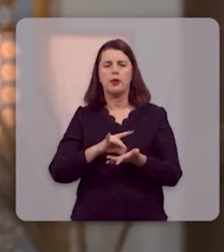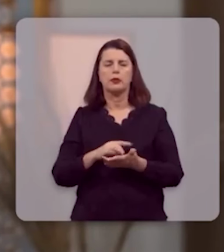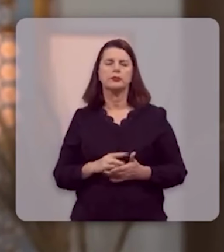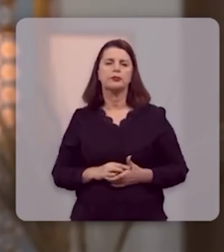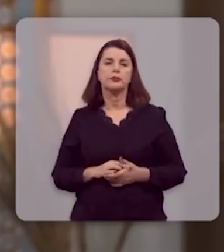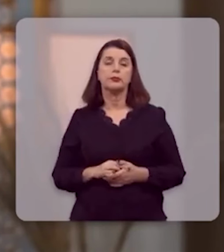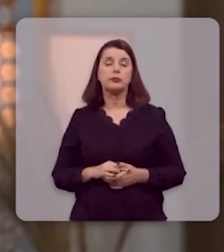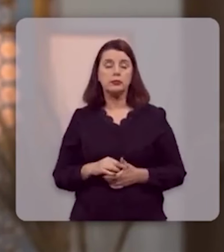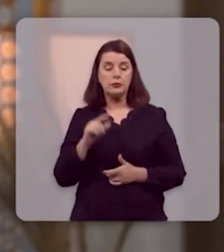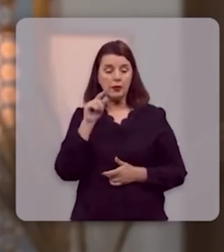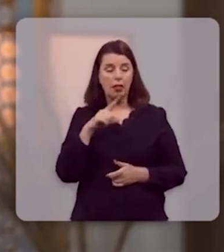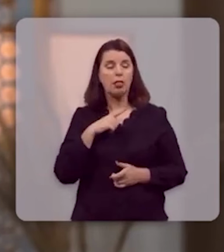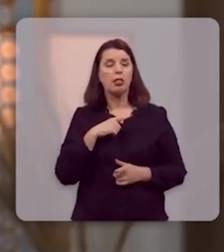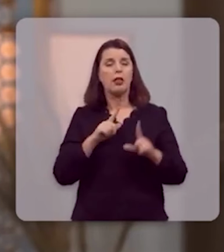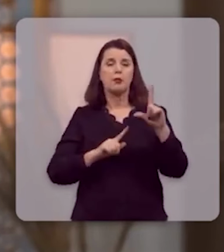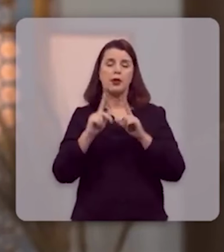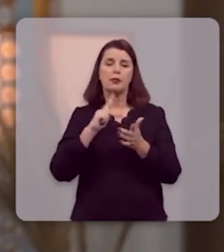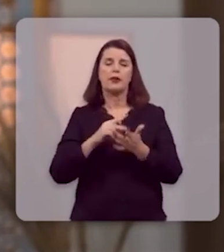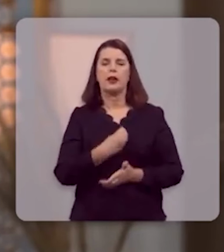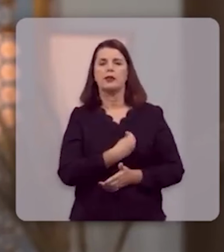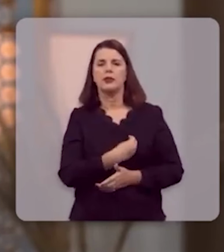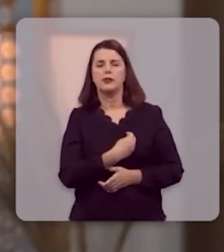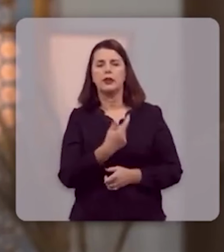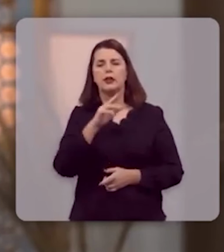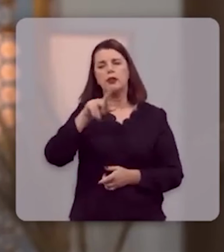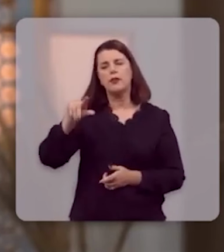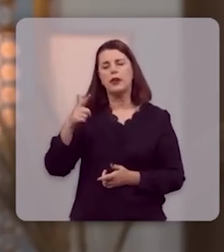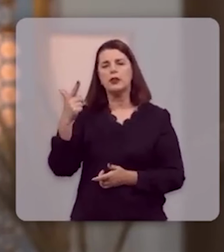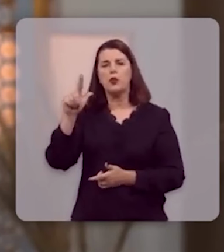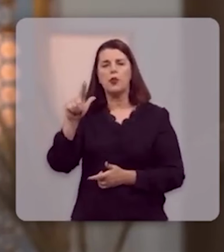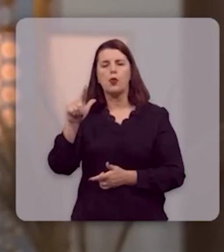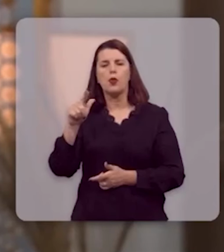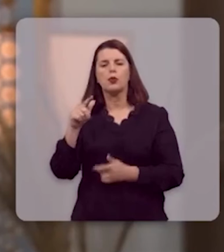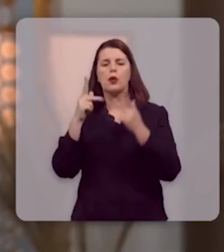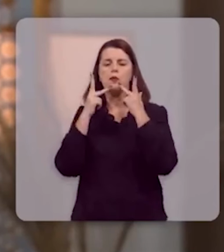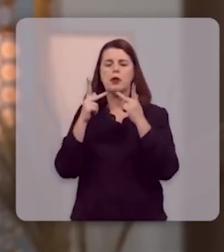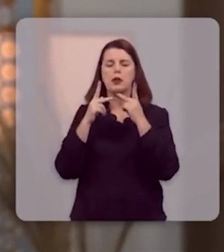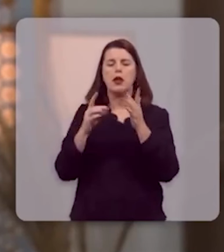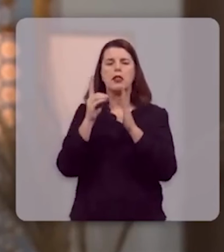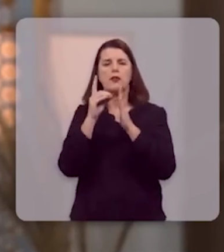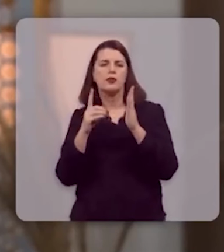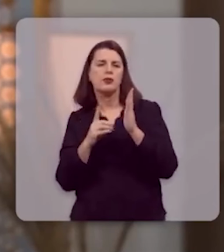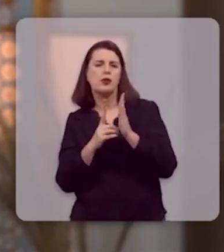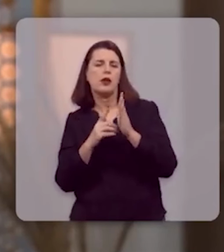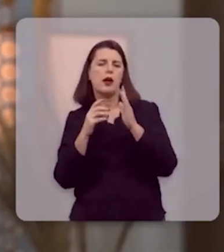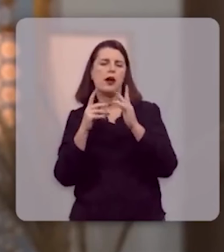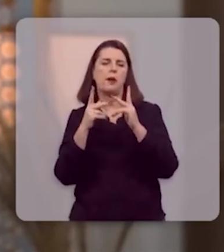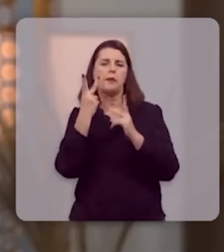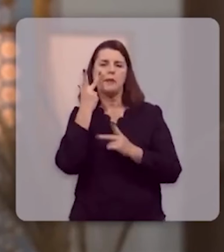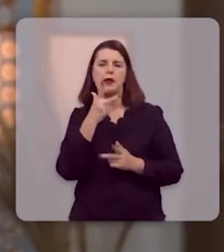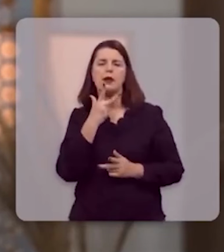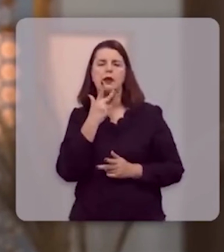.ipb.org.br. Lá você vai encontrar, além do programa Verdade e Vida, inúmeros outros programas com mensagens devocionais,